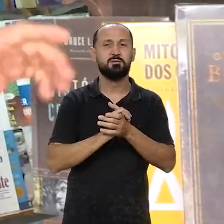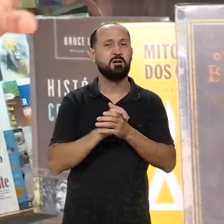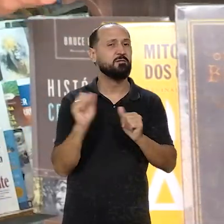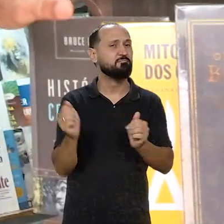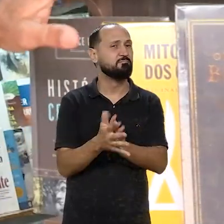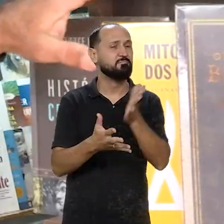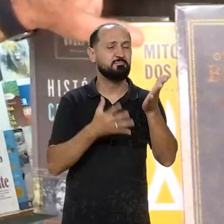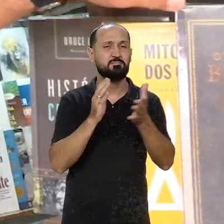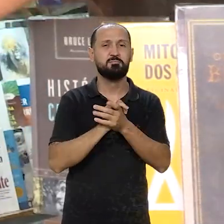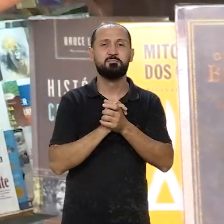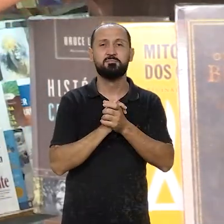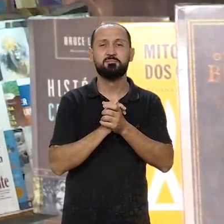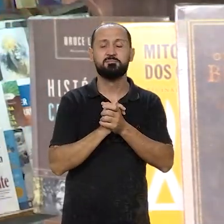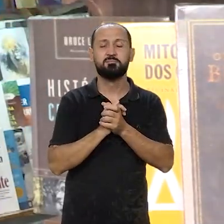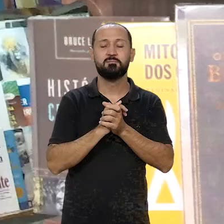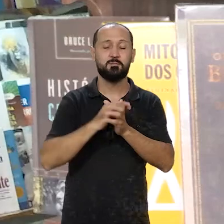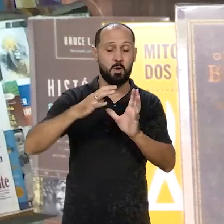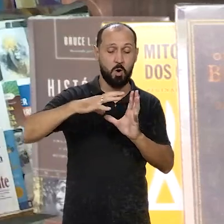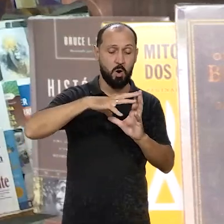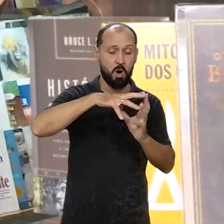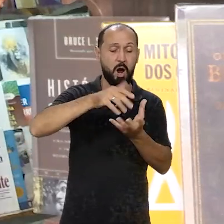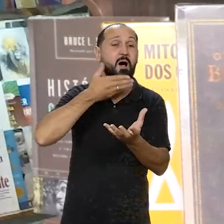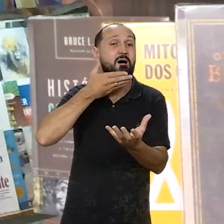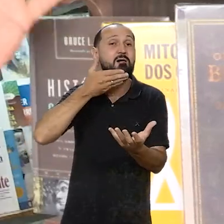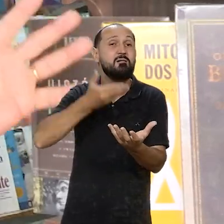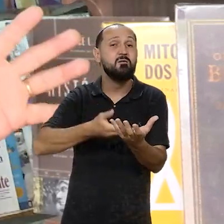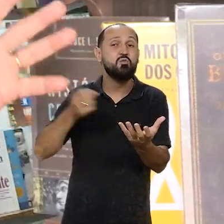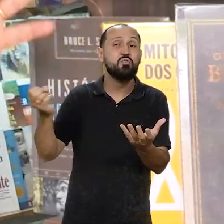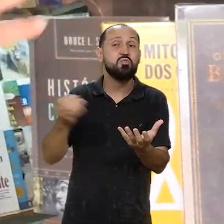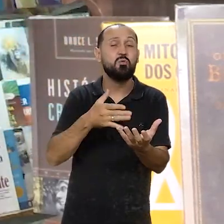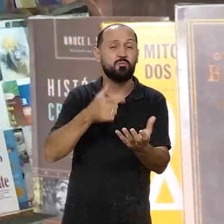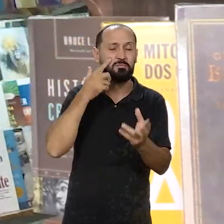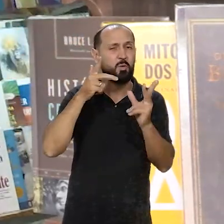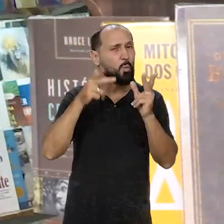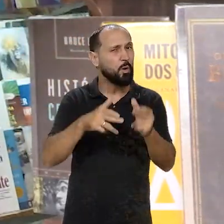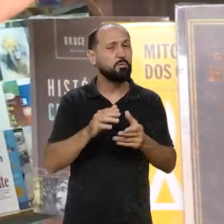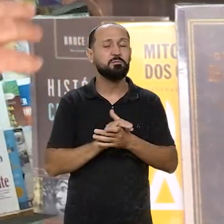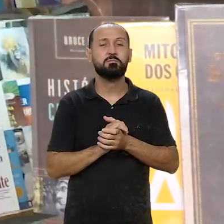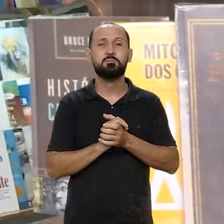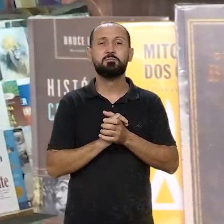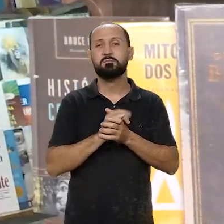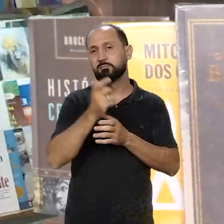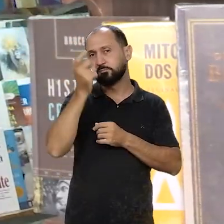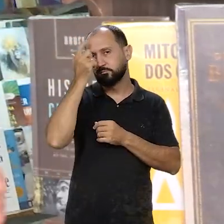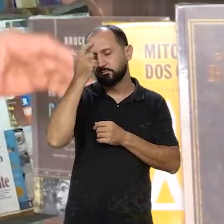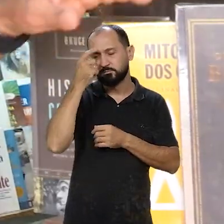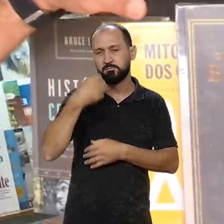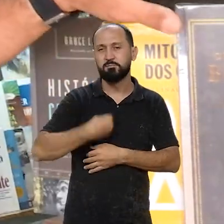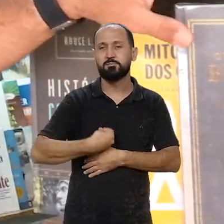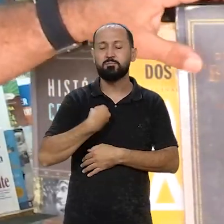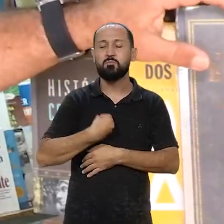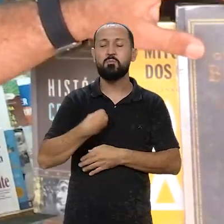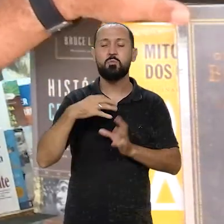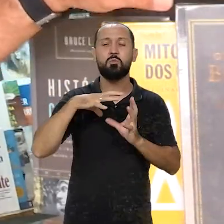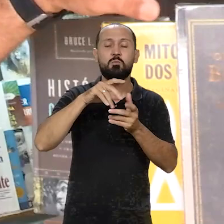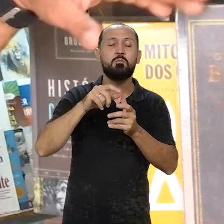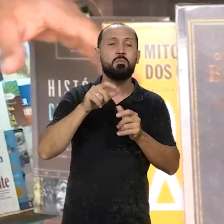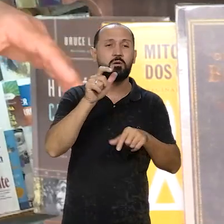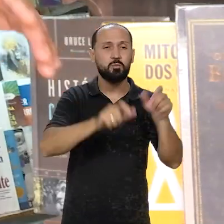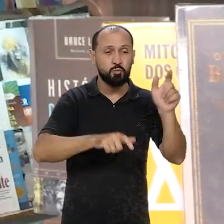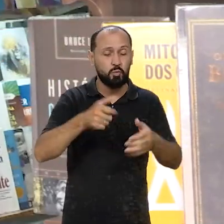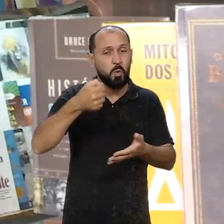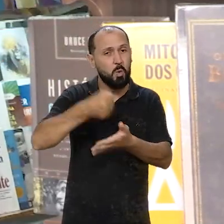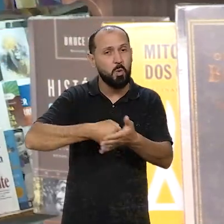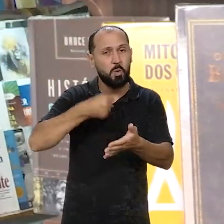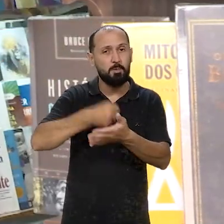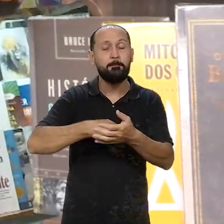mesmo. Fantástico. Admirável no Novo é espetacular também. Está na mesma linha. Pensa você viver num mundo